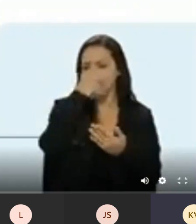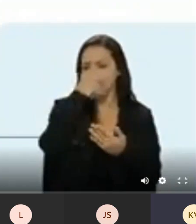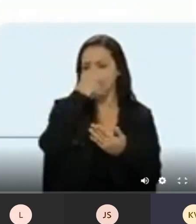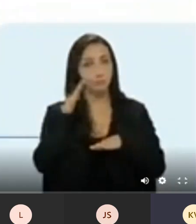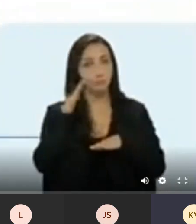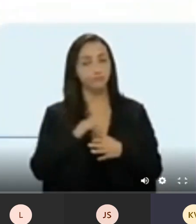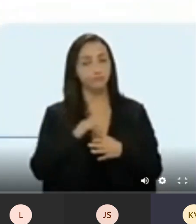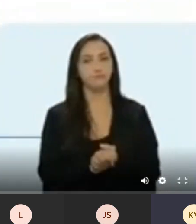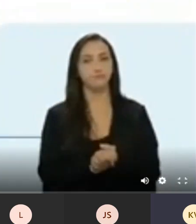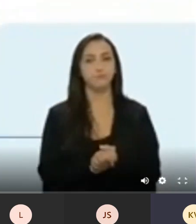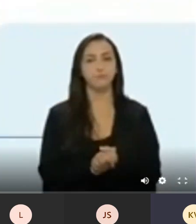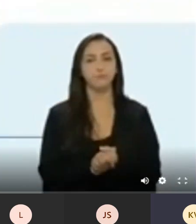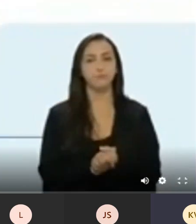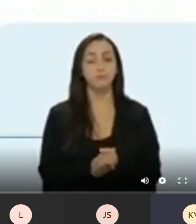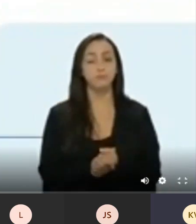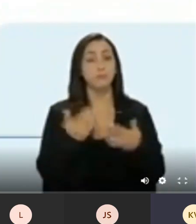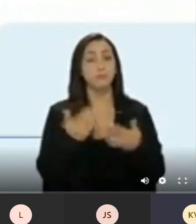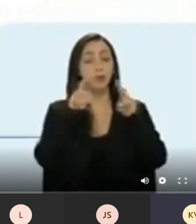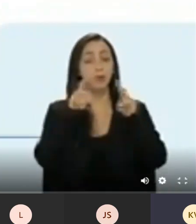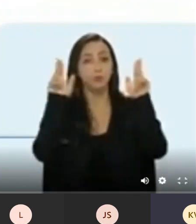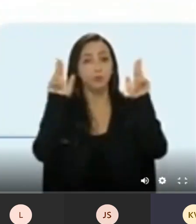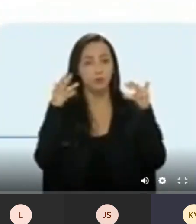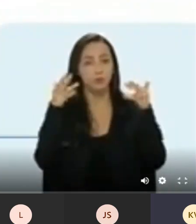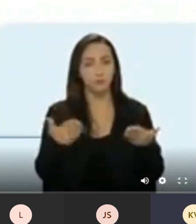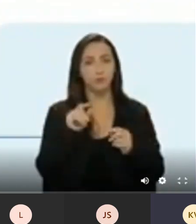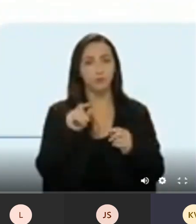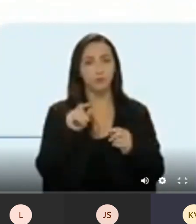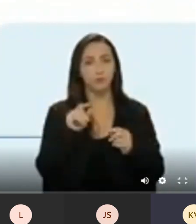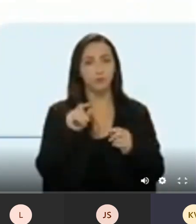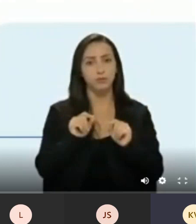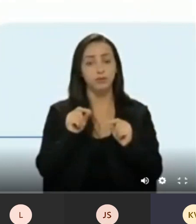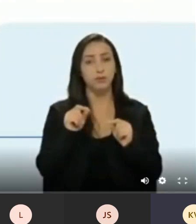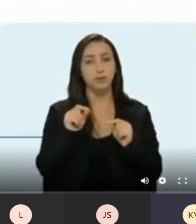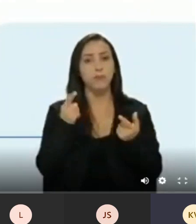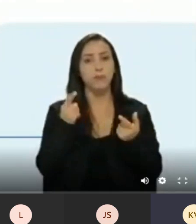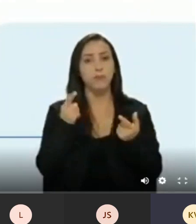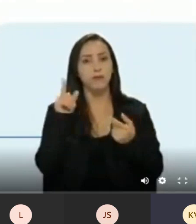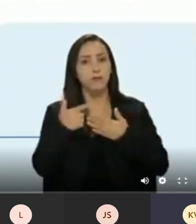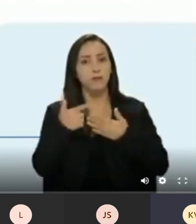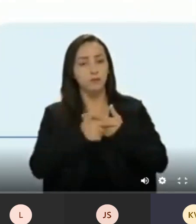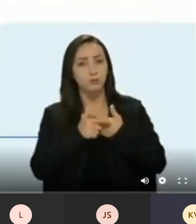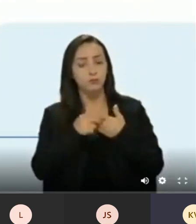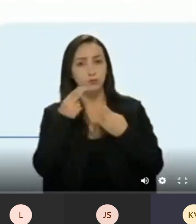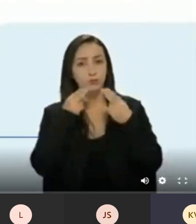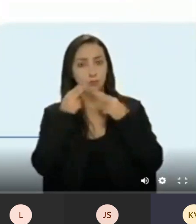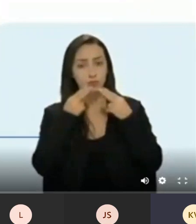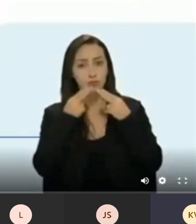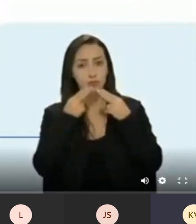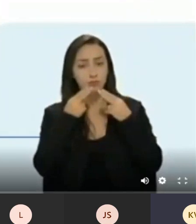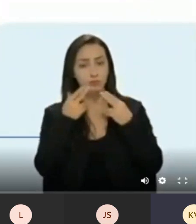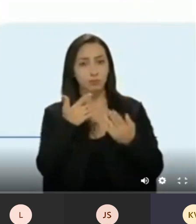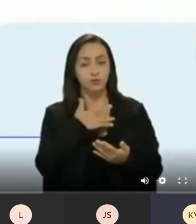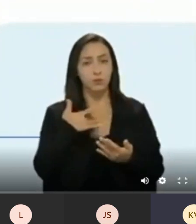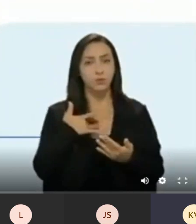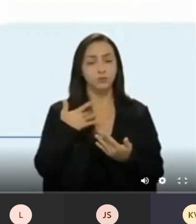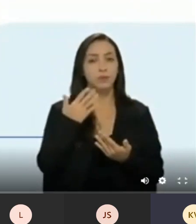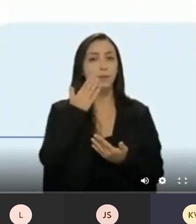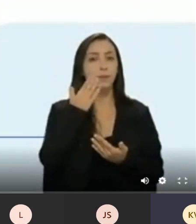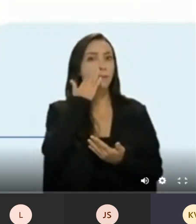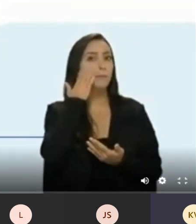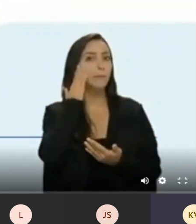embelezamento estético. Então, o tema da aula de hoje é o papel dos nutrientes para a saúde da pele, unhas